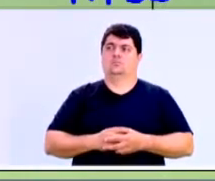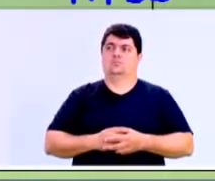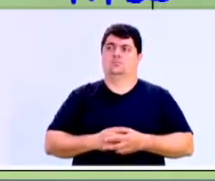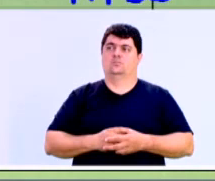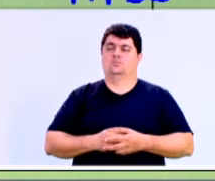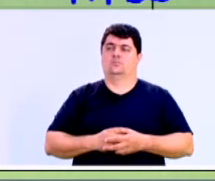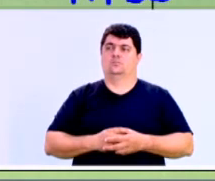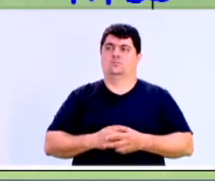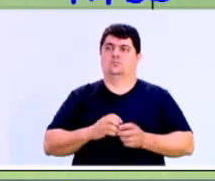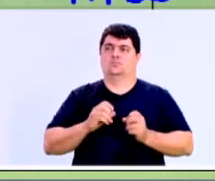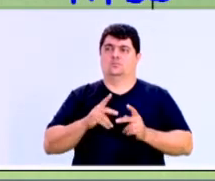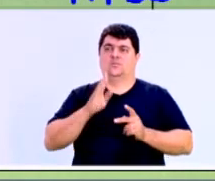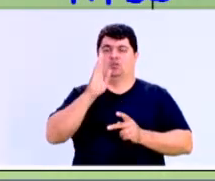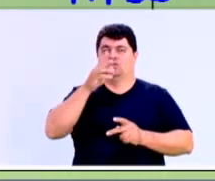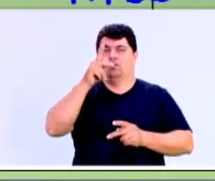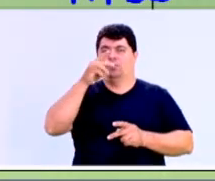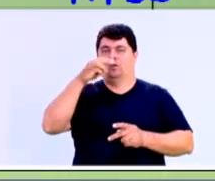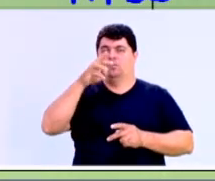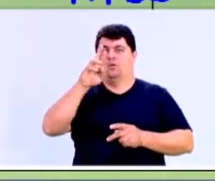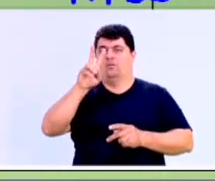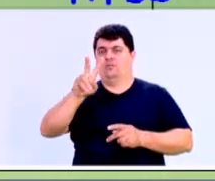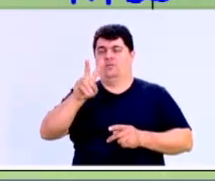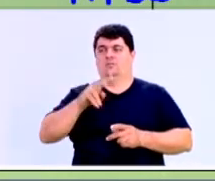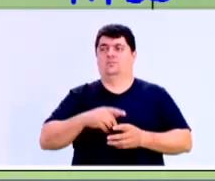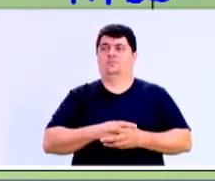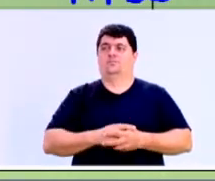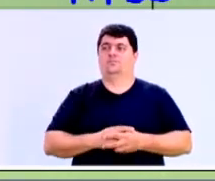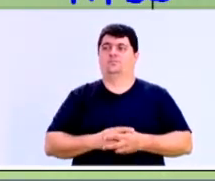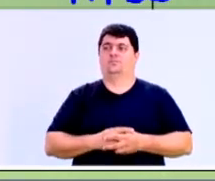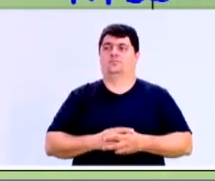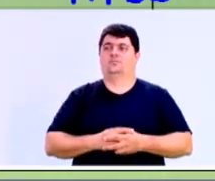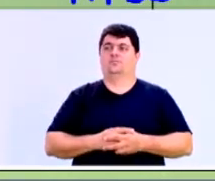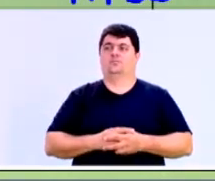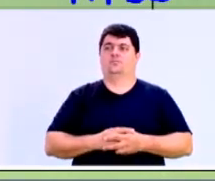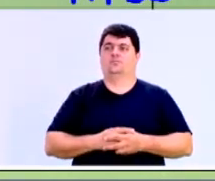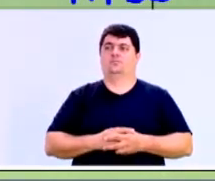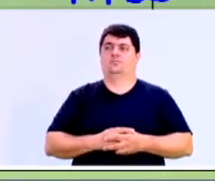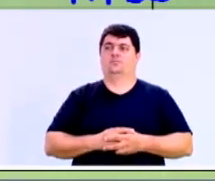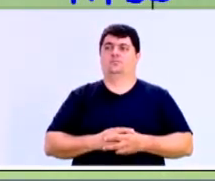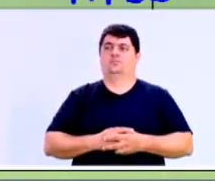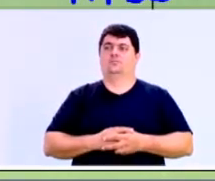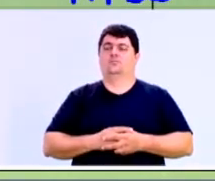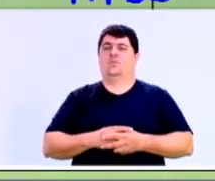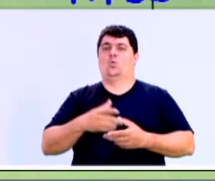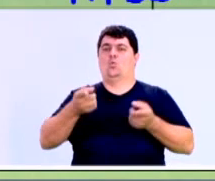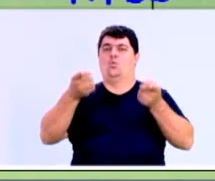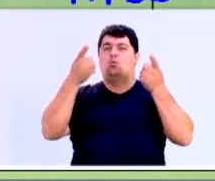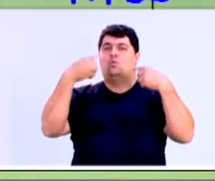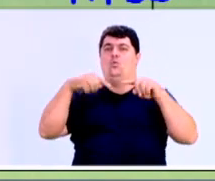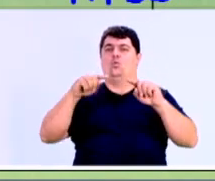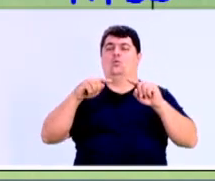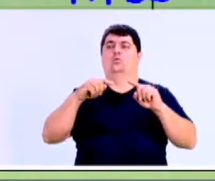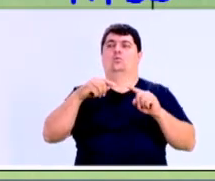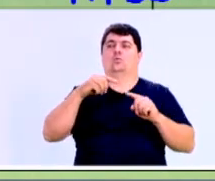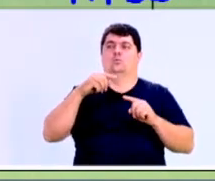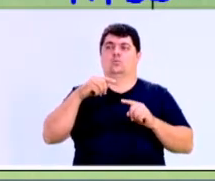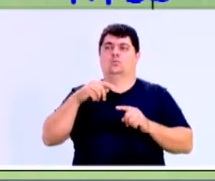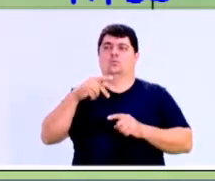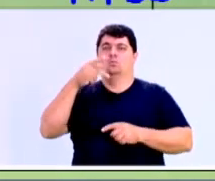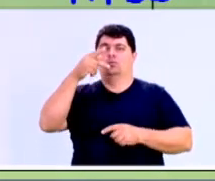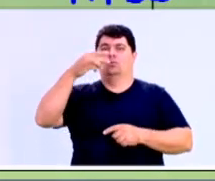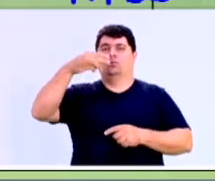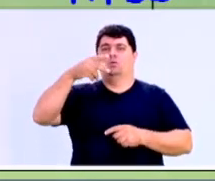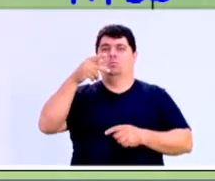11,93, ok? Calculamos o PMRV, ok? Próximo que eu tenho que calcular,